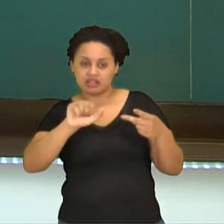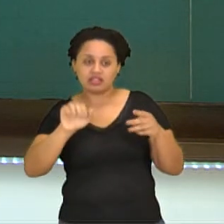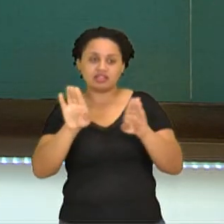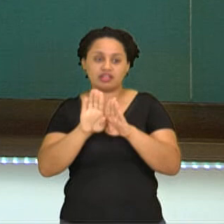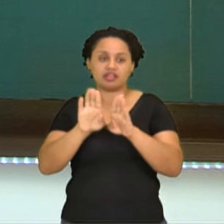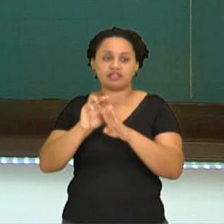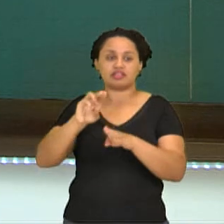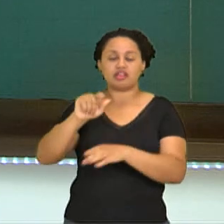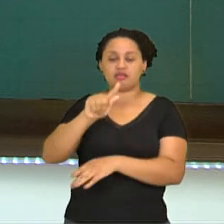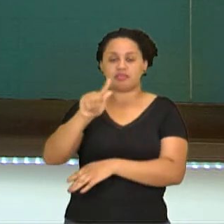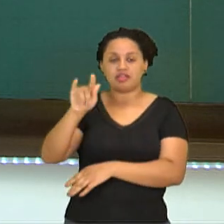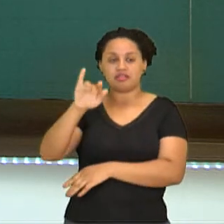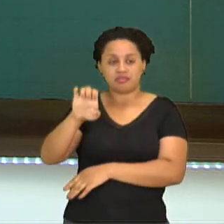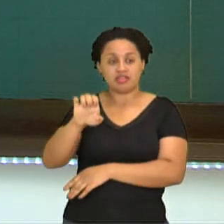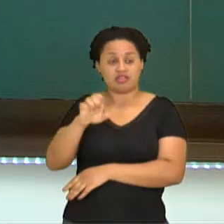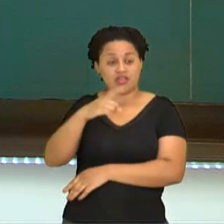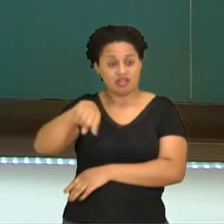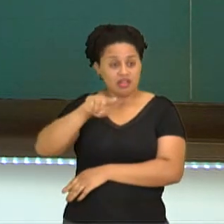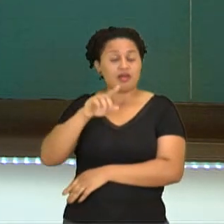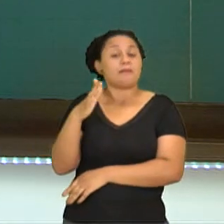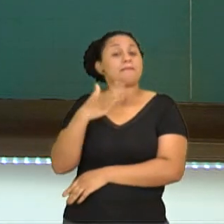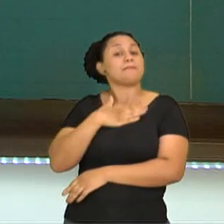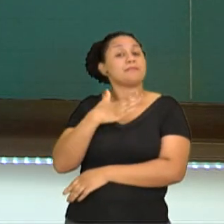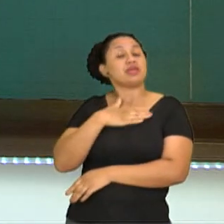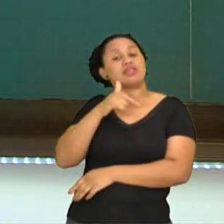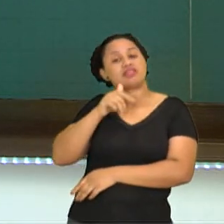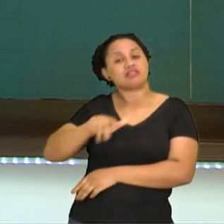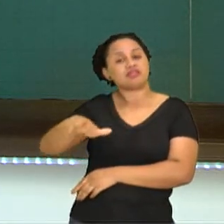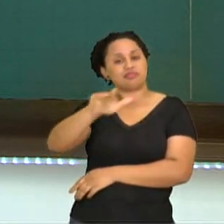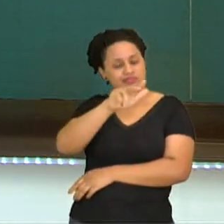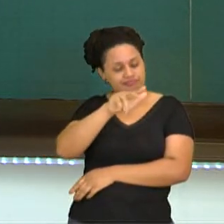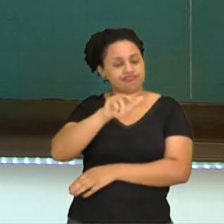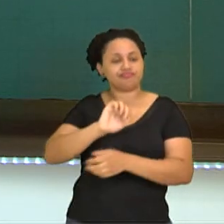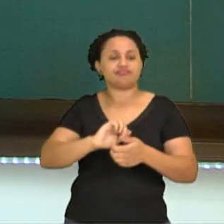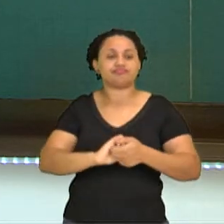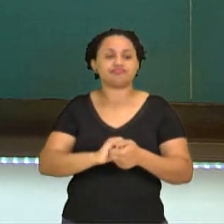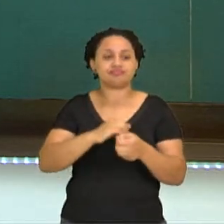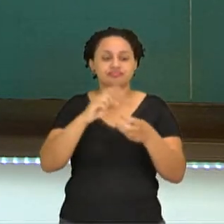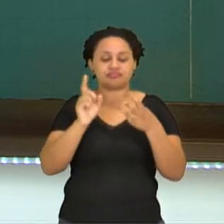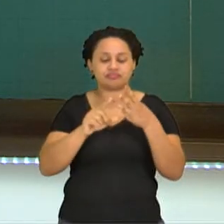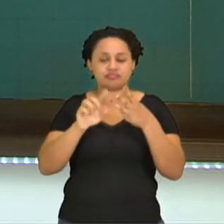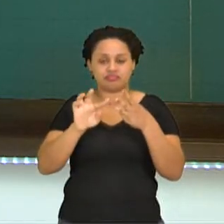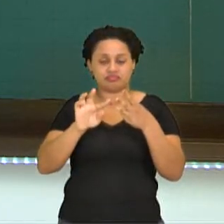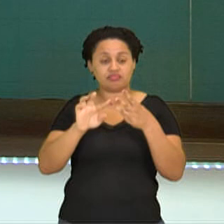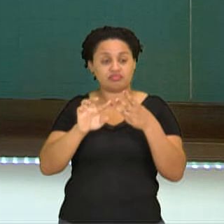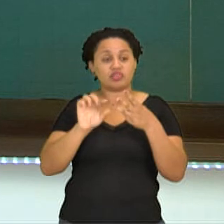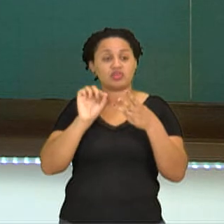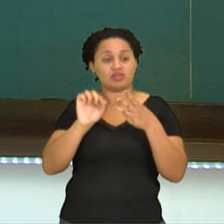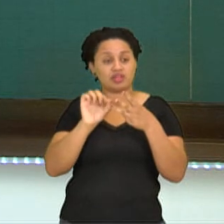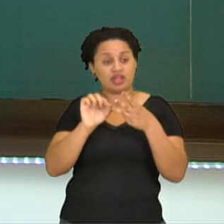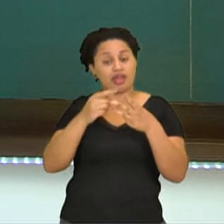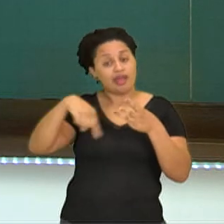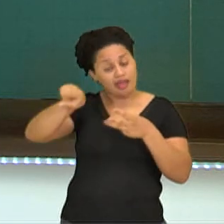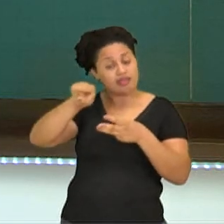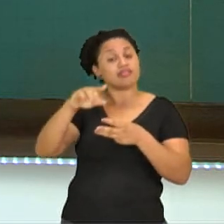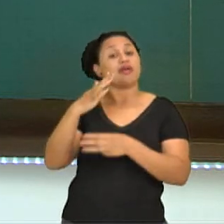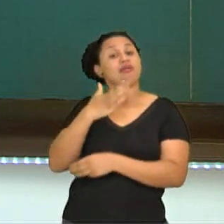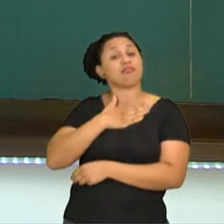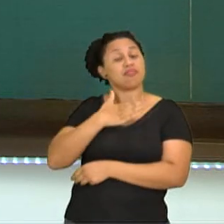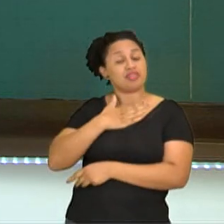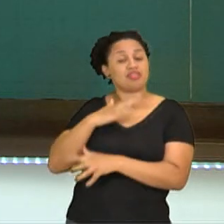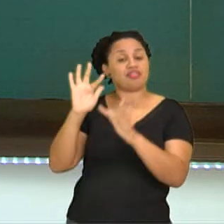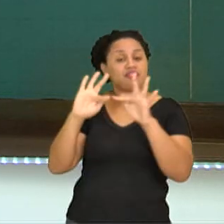are my sister. Elas são as minhas irmãs. E that is my